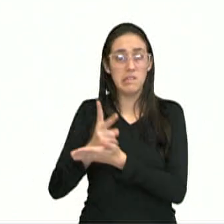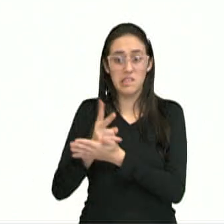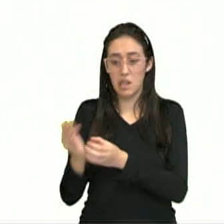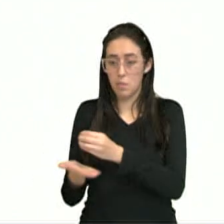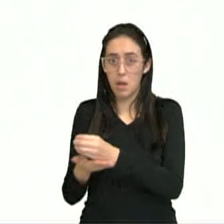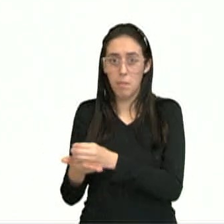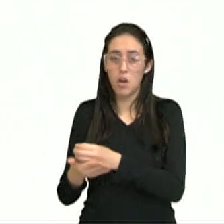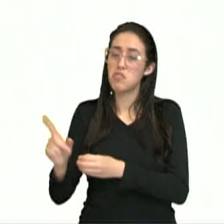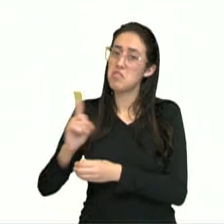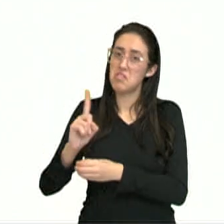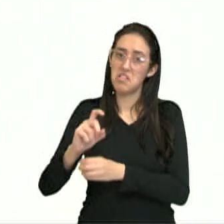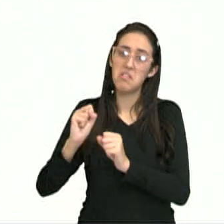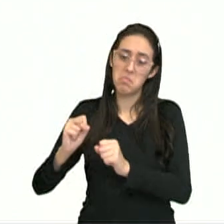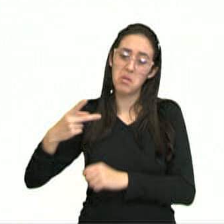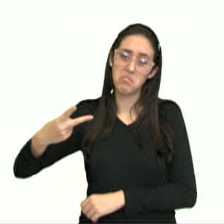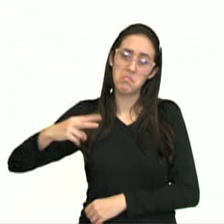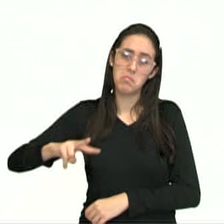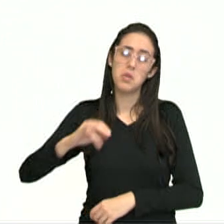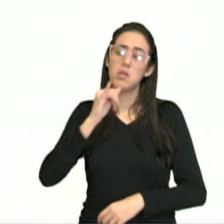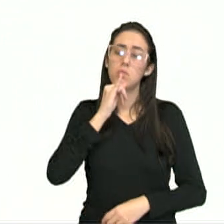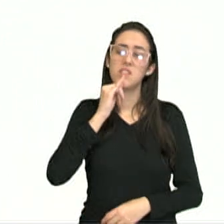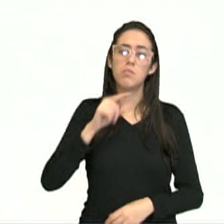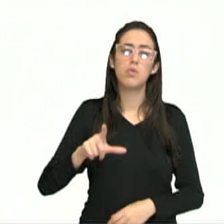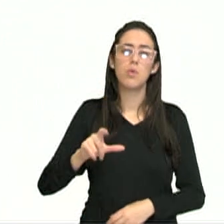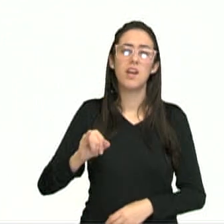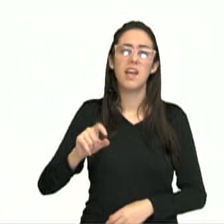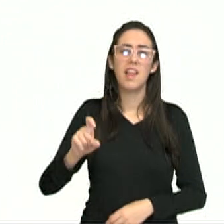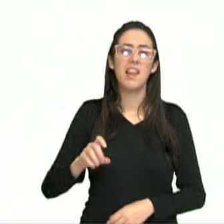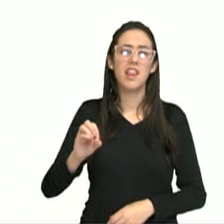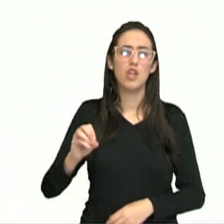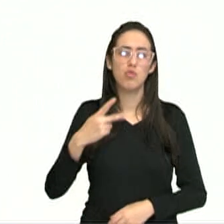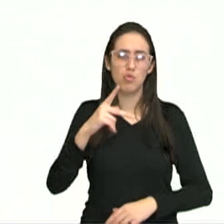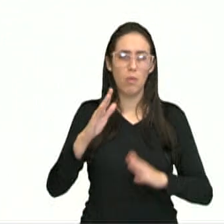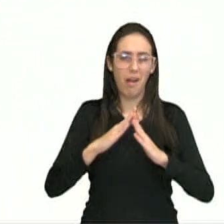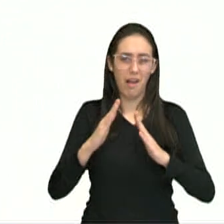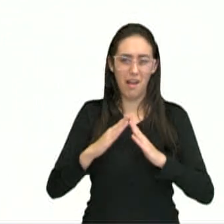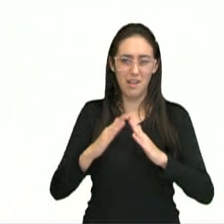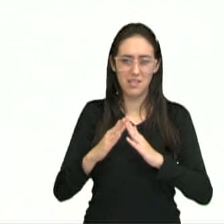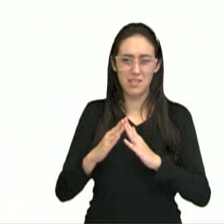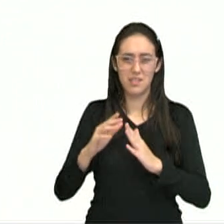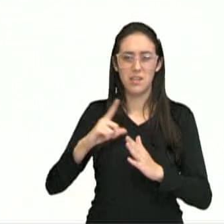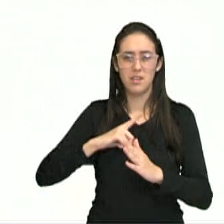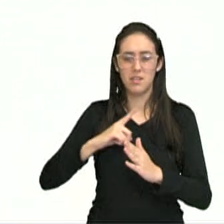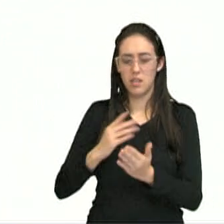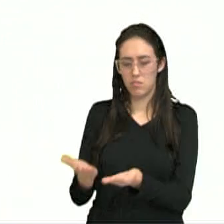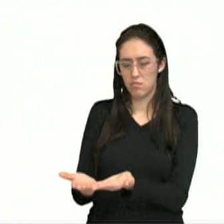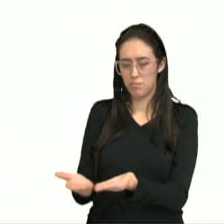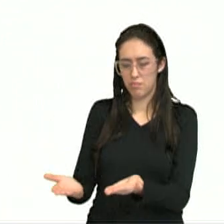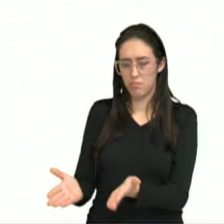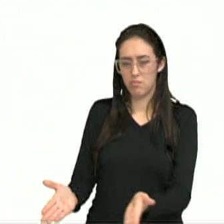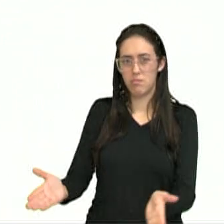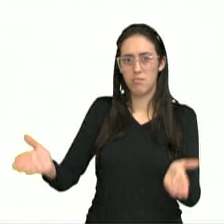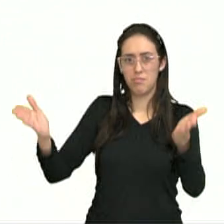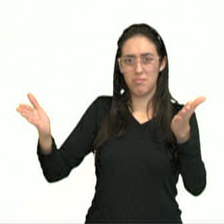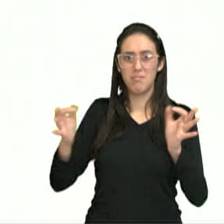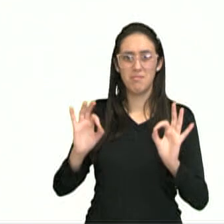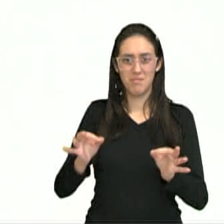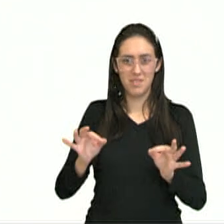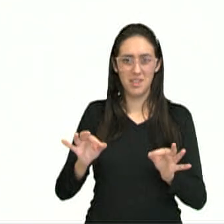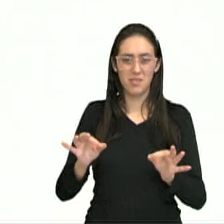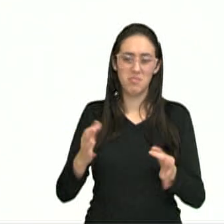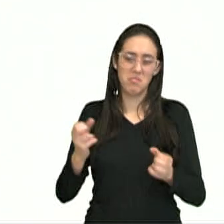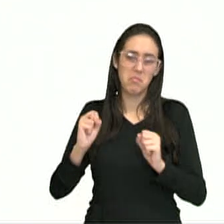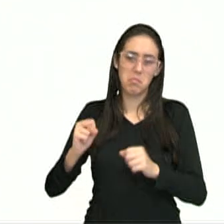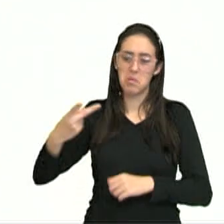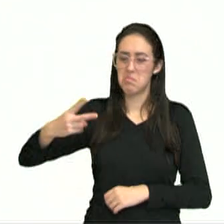inferior, né? Por exemplo, um lixo de papel que a gente deve ter em casa, a base maior fica na parte de cima, não na parte de baixo, né?